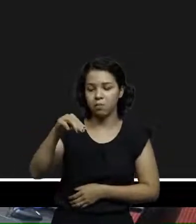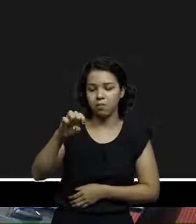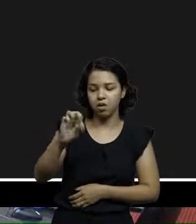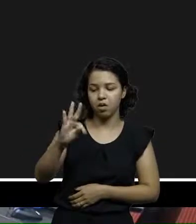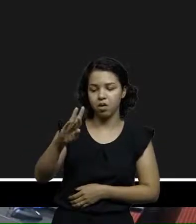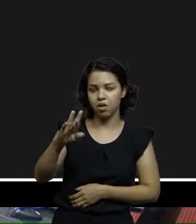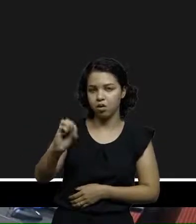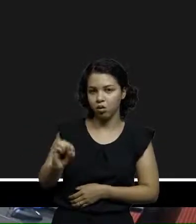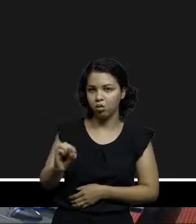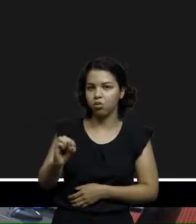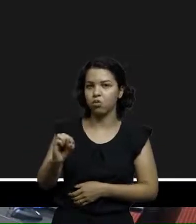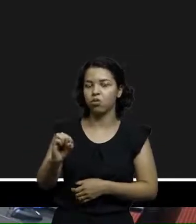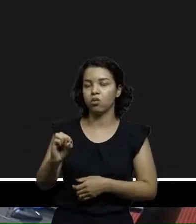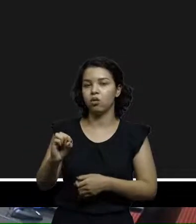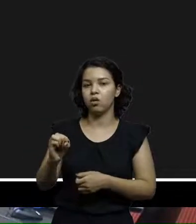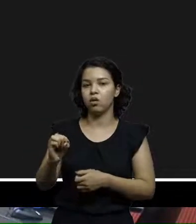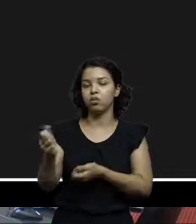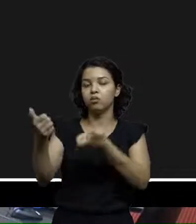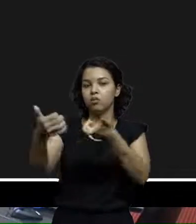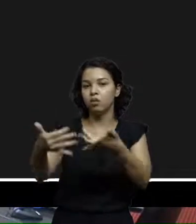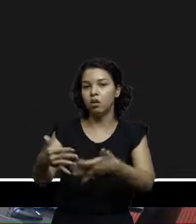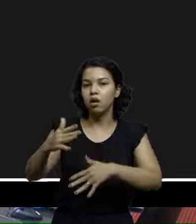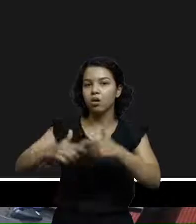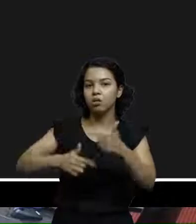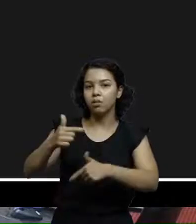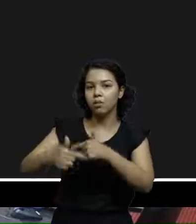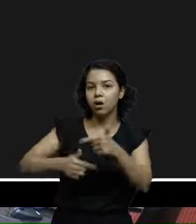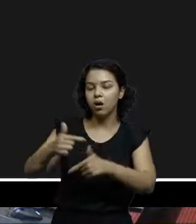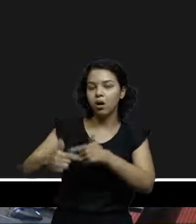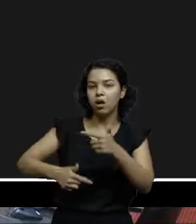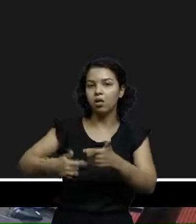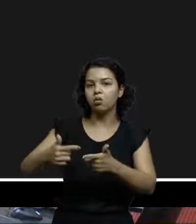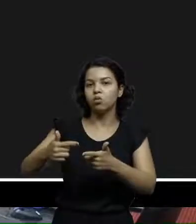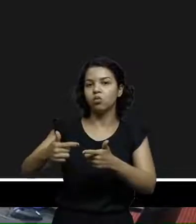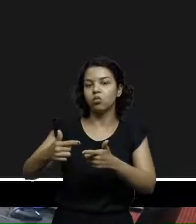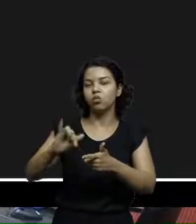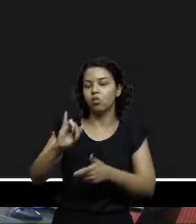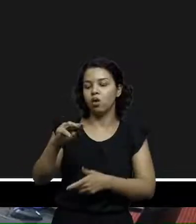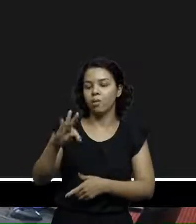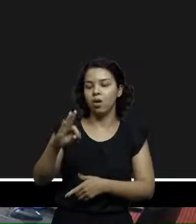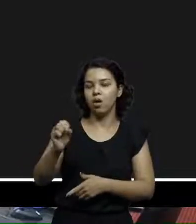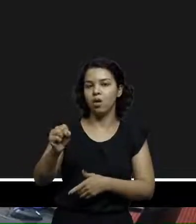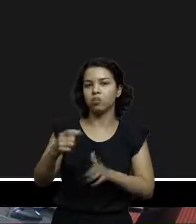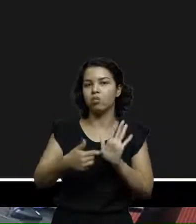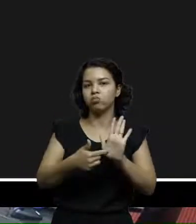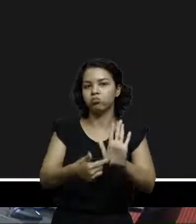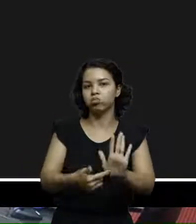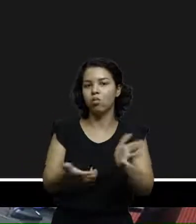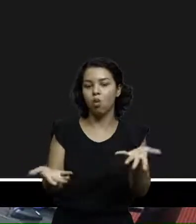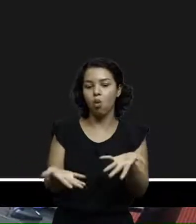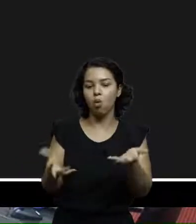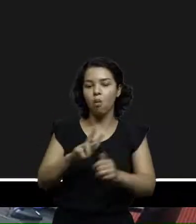as atividades do Inmetro que ele havia solicitado para usar a tribuna hoje pela manhã.